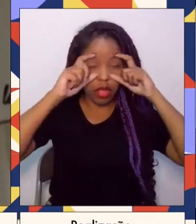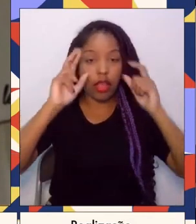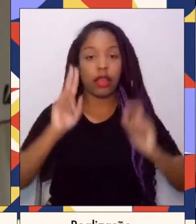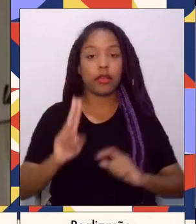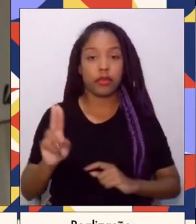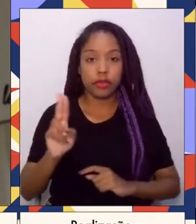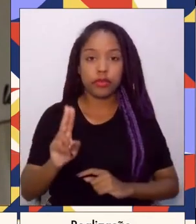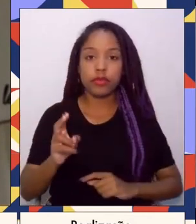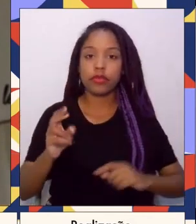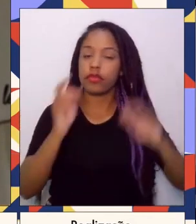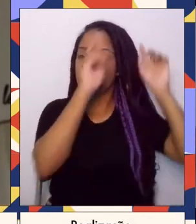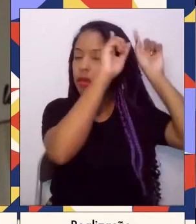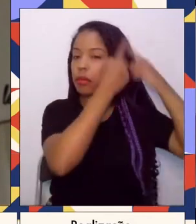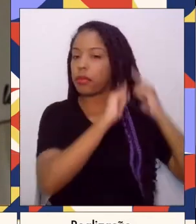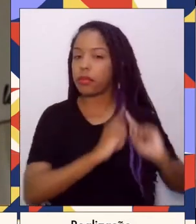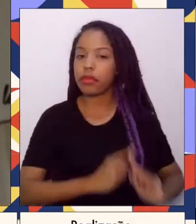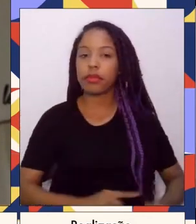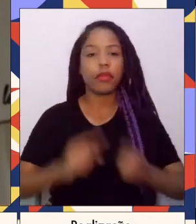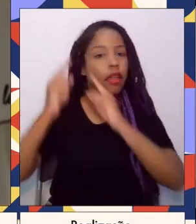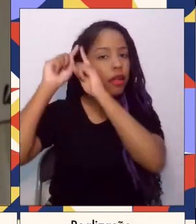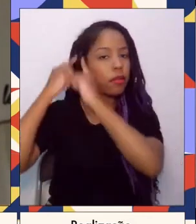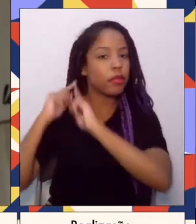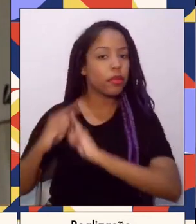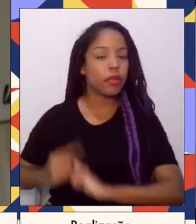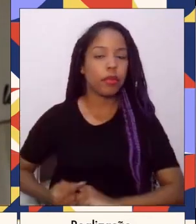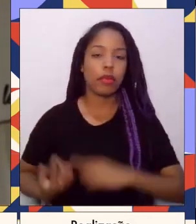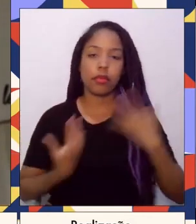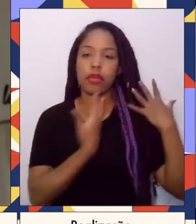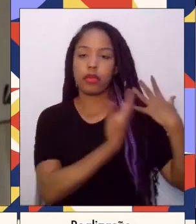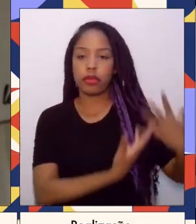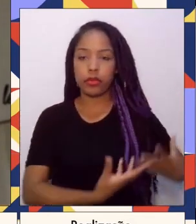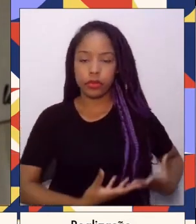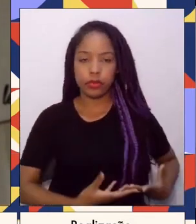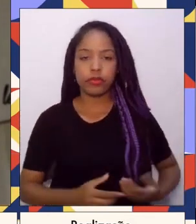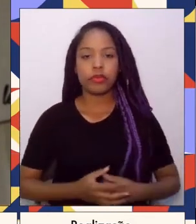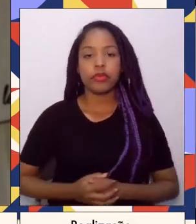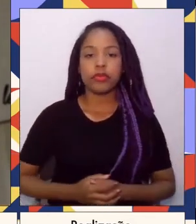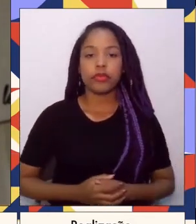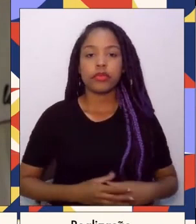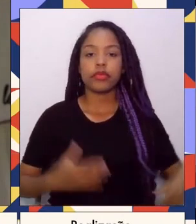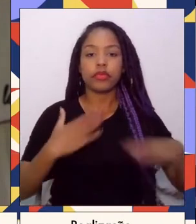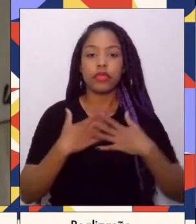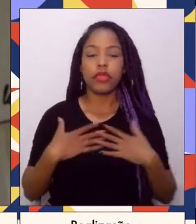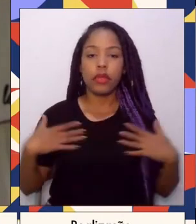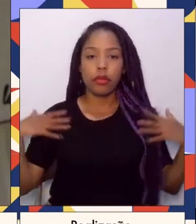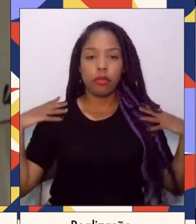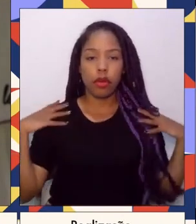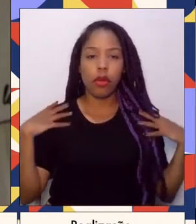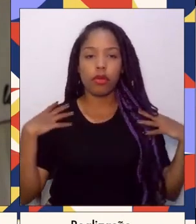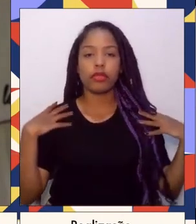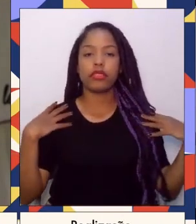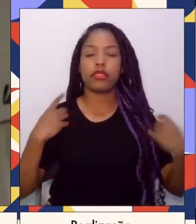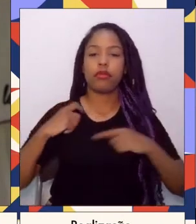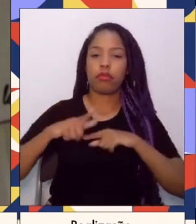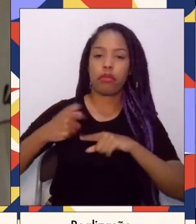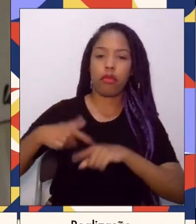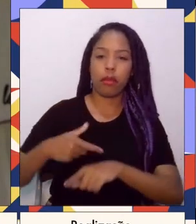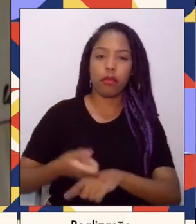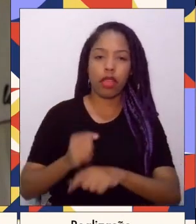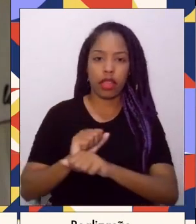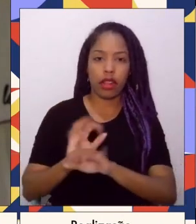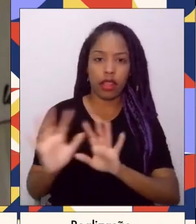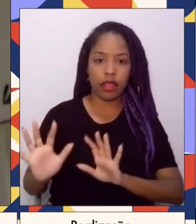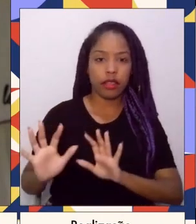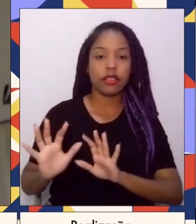todo trançado aqui jogado ao lado Tá vestindo uma blusa de lã com tons mais claros e